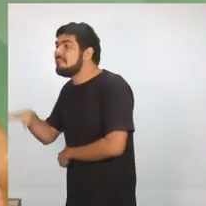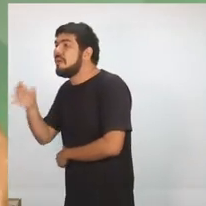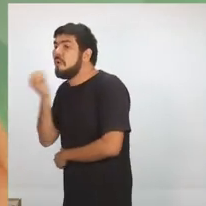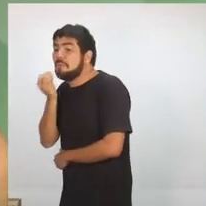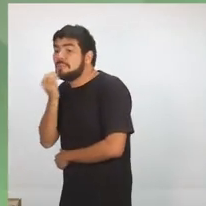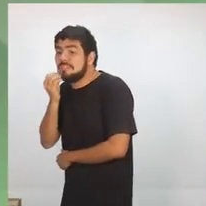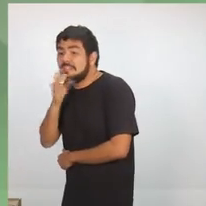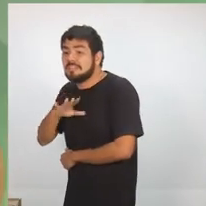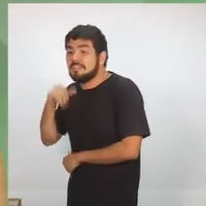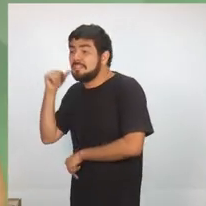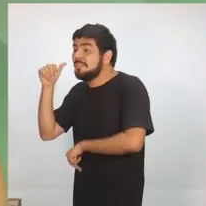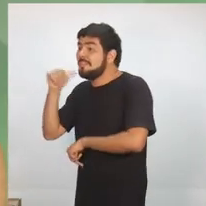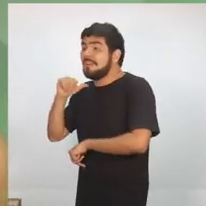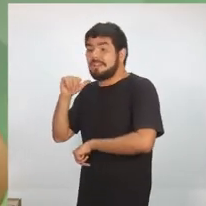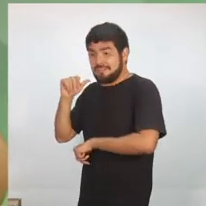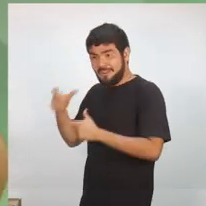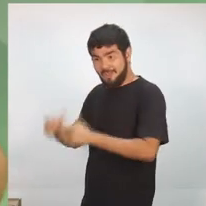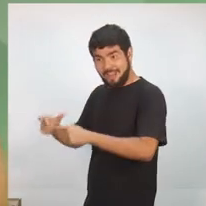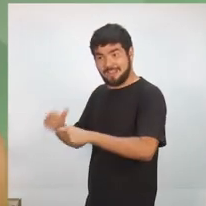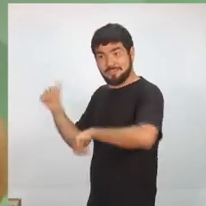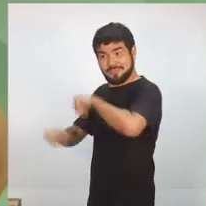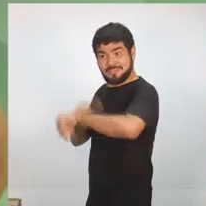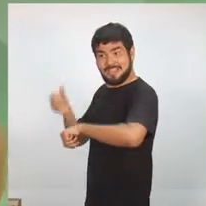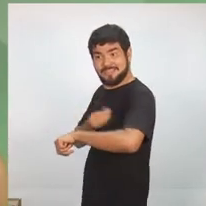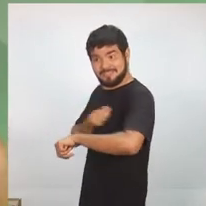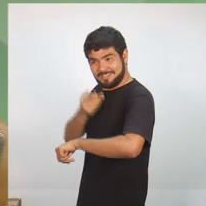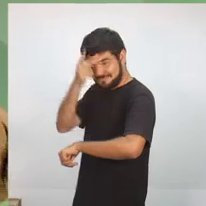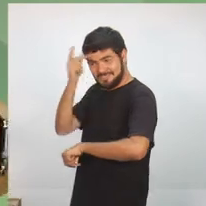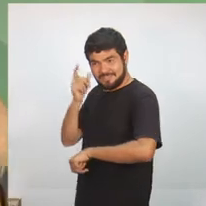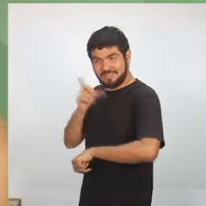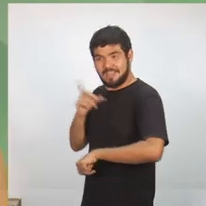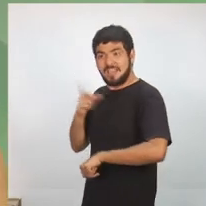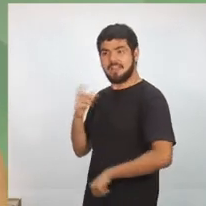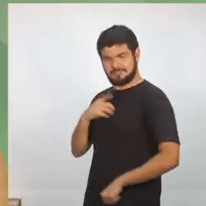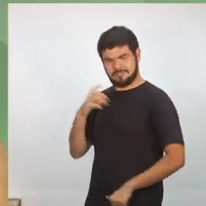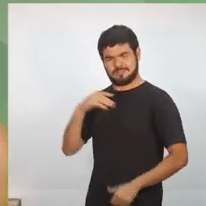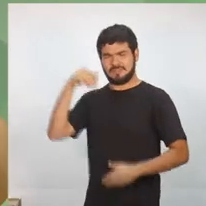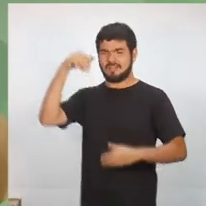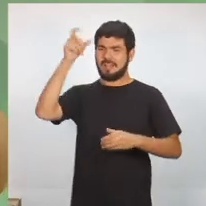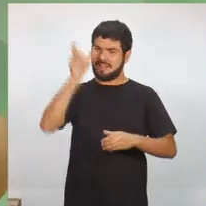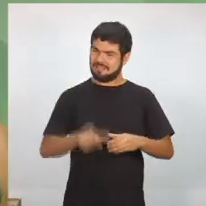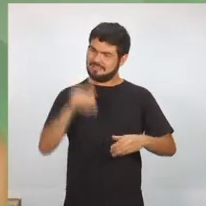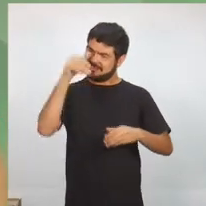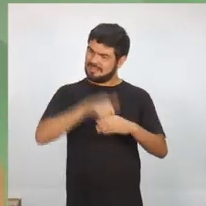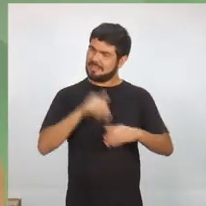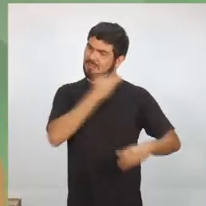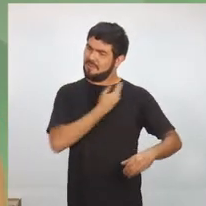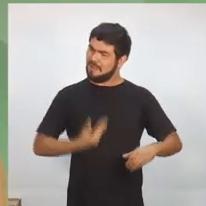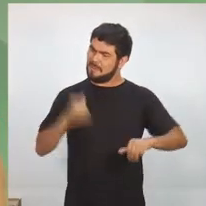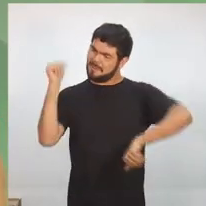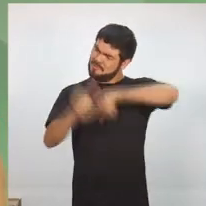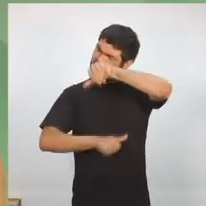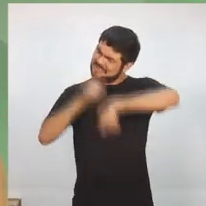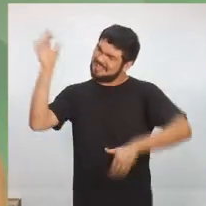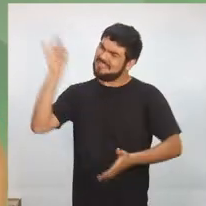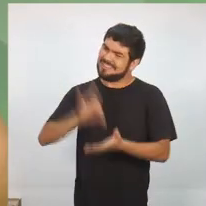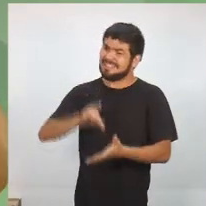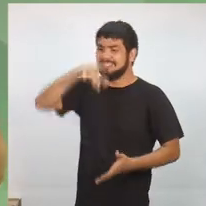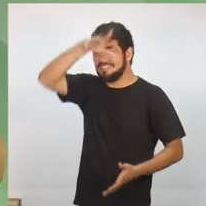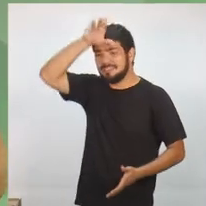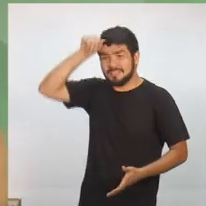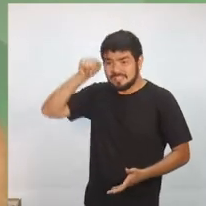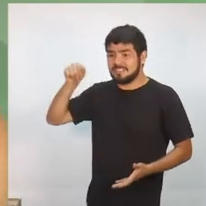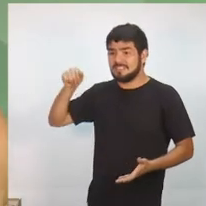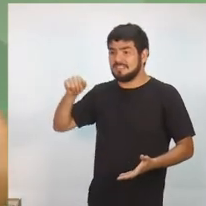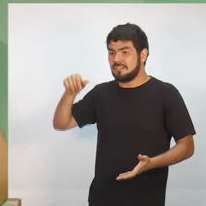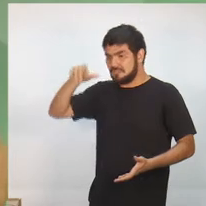de mudar a vida das pessoas. É por isso que eu quero ser e sou candidato a governador para mudar a realidade do estado do Amazonas. O estado